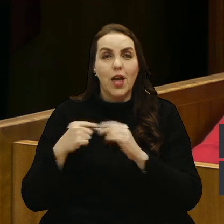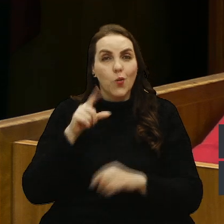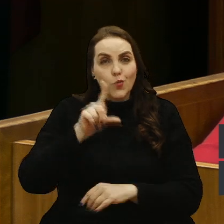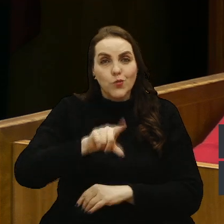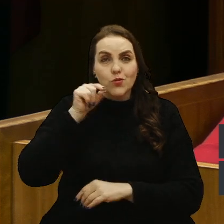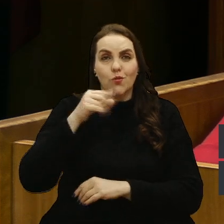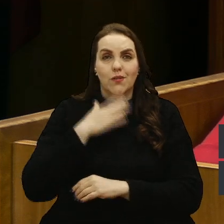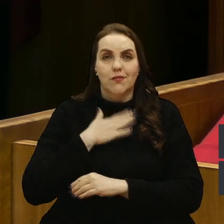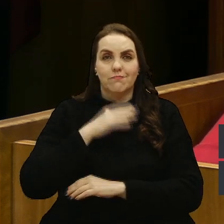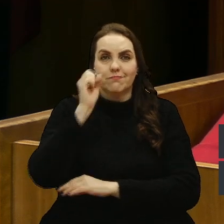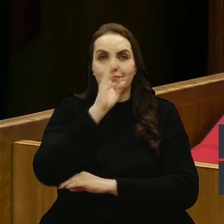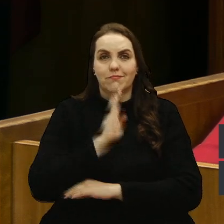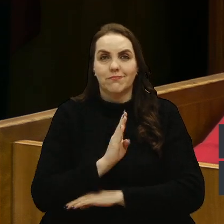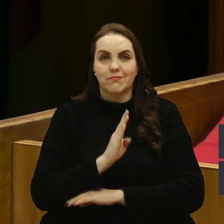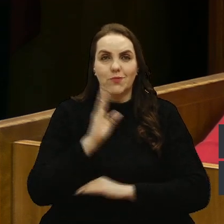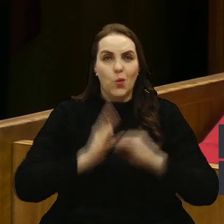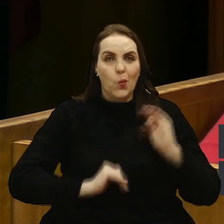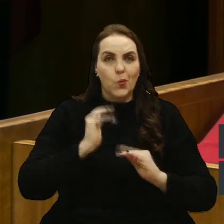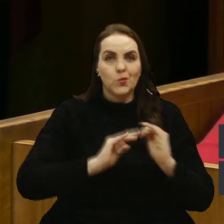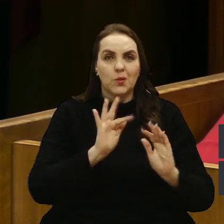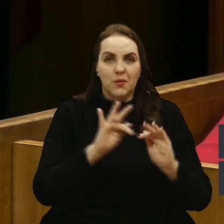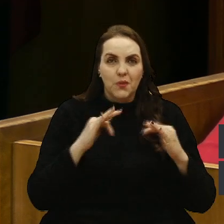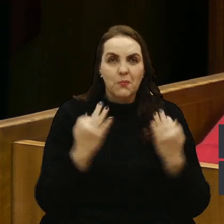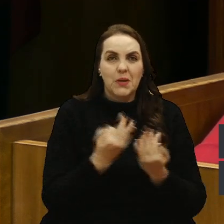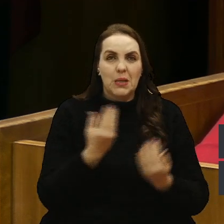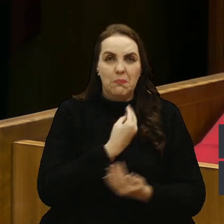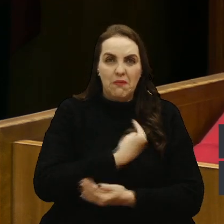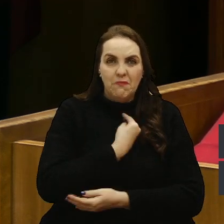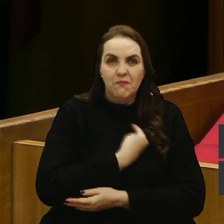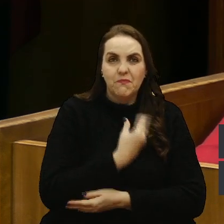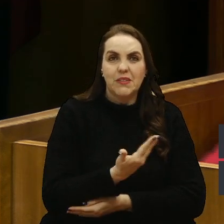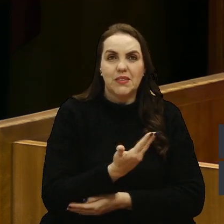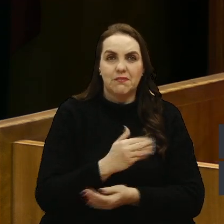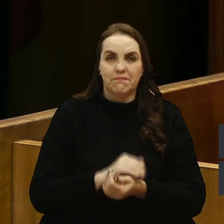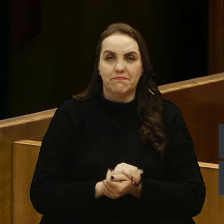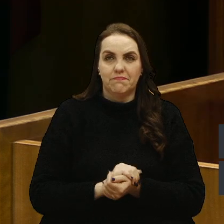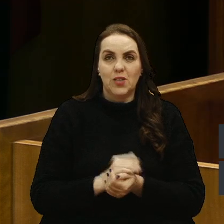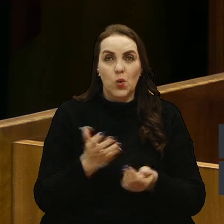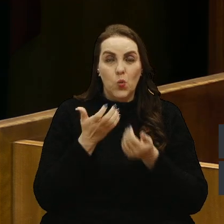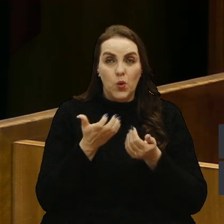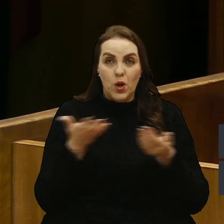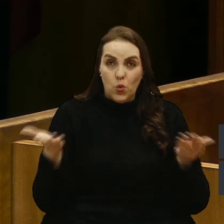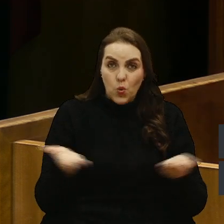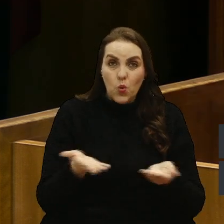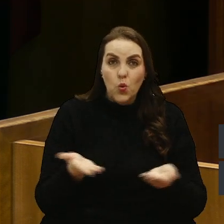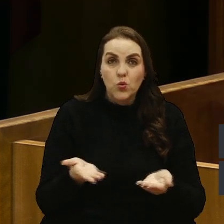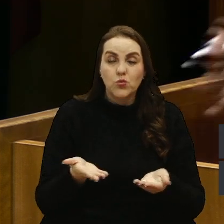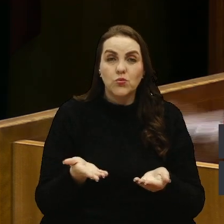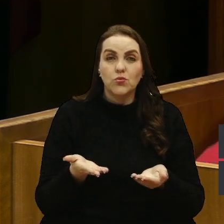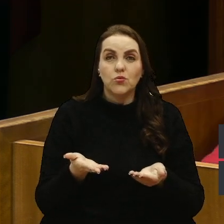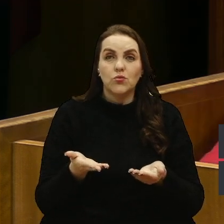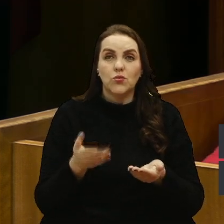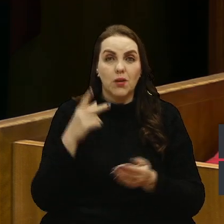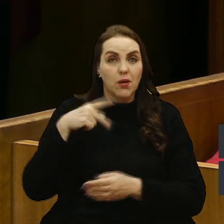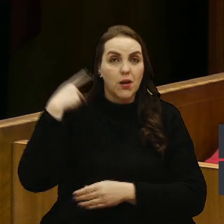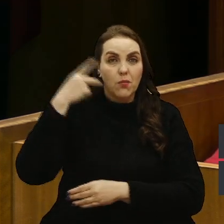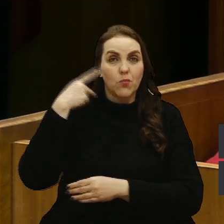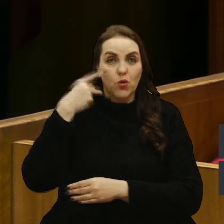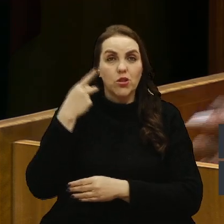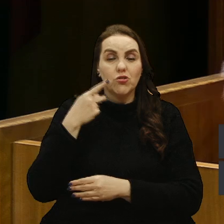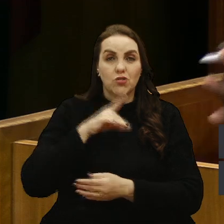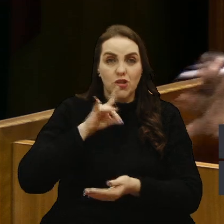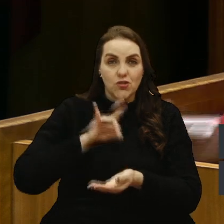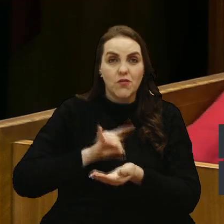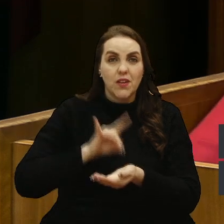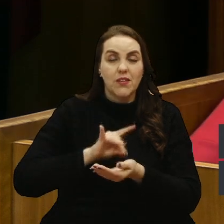Brasil para construir minha família, para construir minha vida. E eu quero hoje, a política é realmente